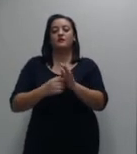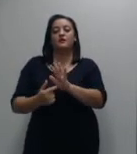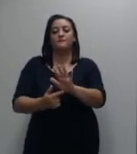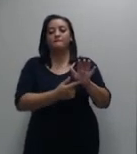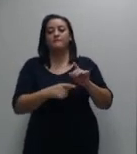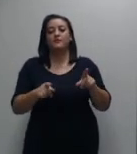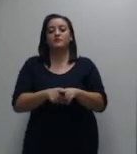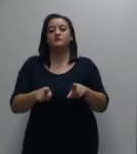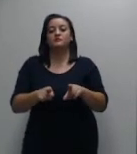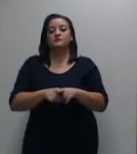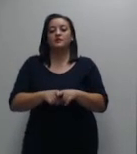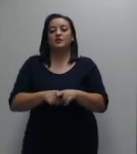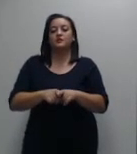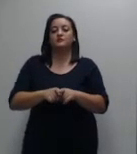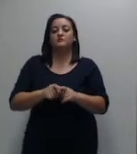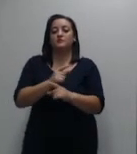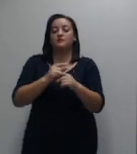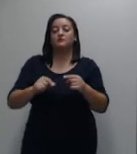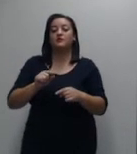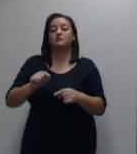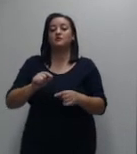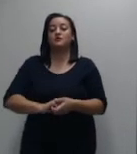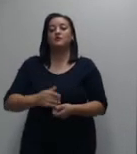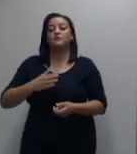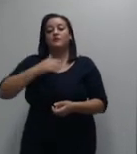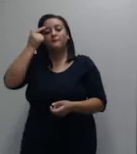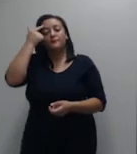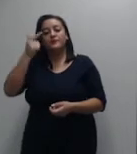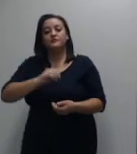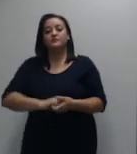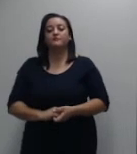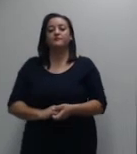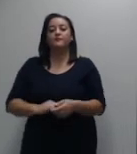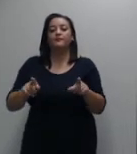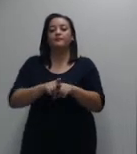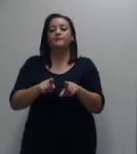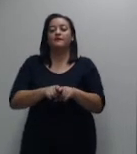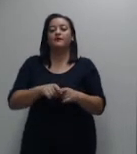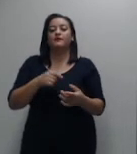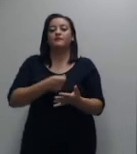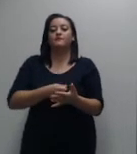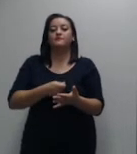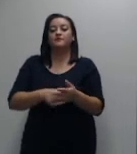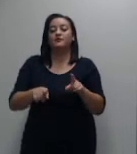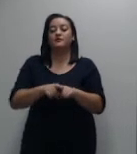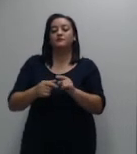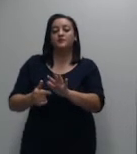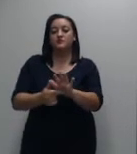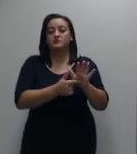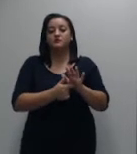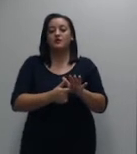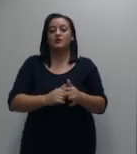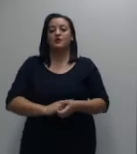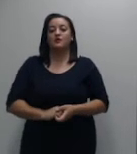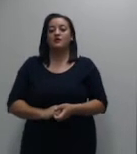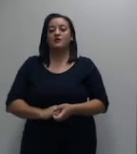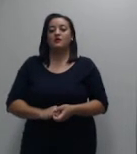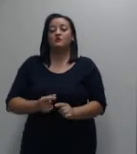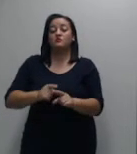manifesta impossibilidade meu sentido e cumprimentos provisórios de observar o mediante a simples oposição